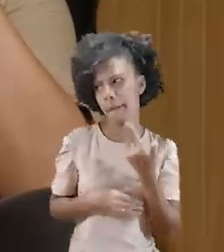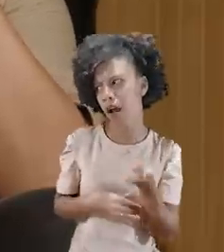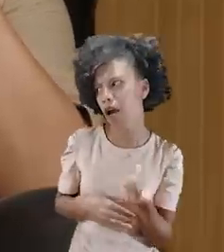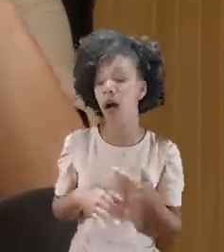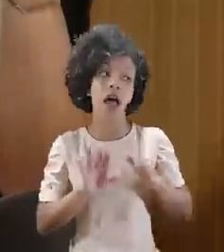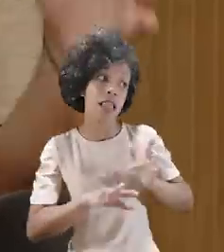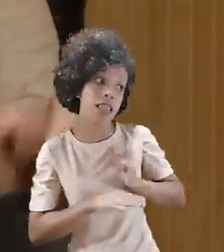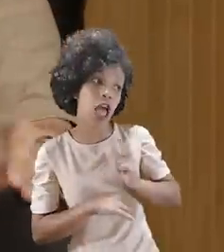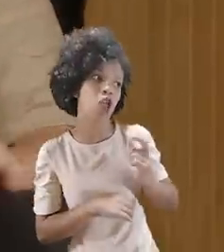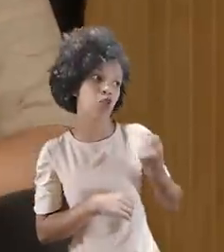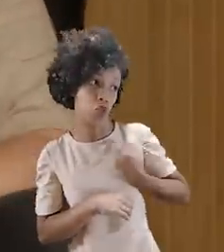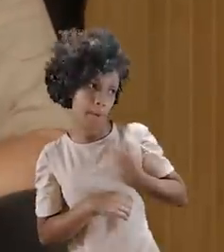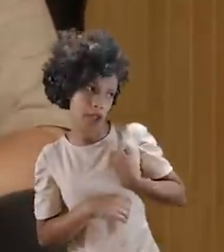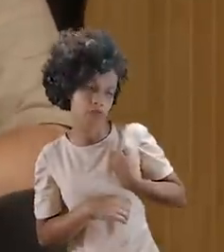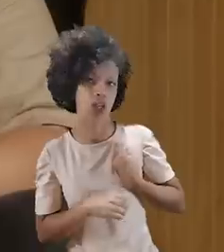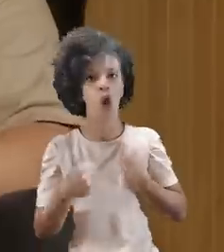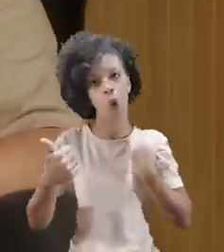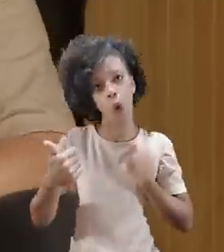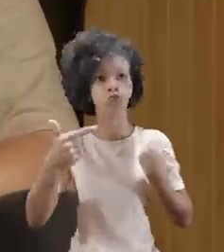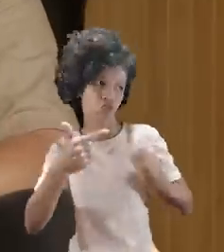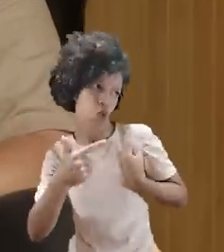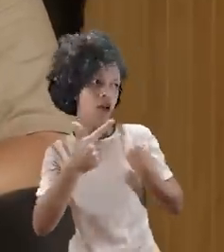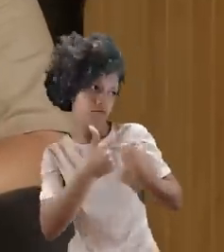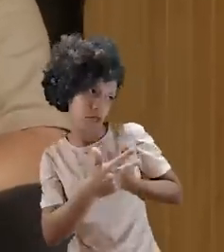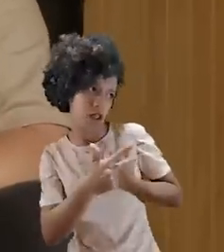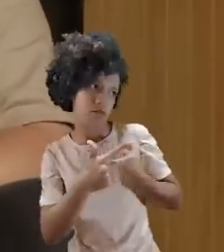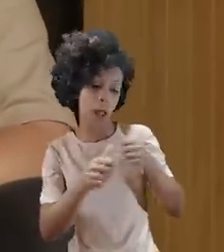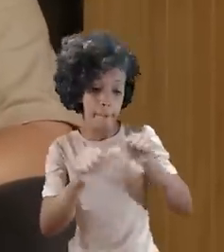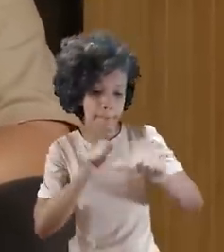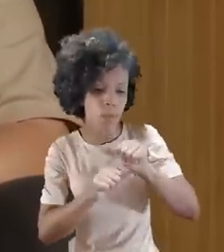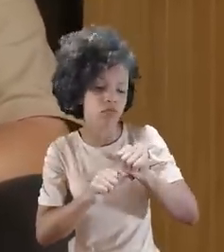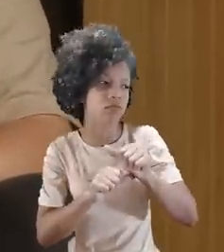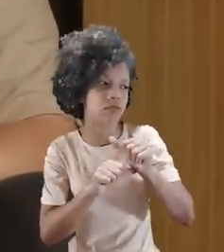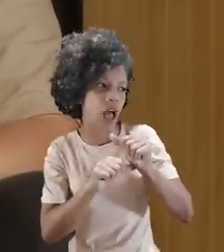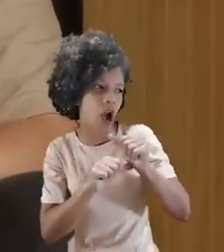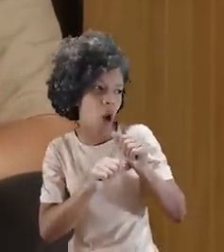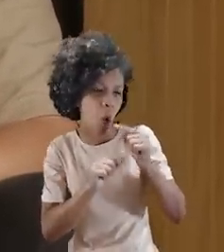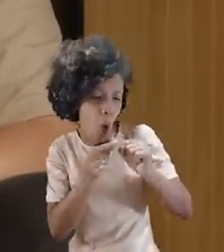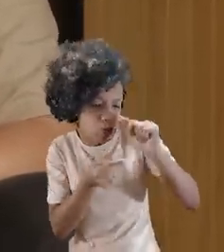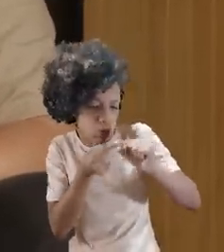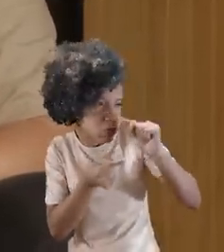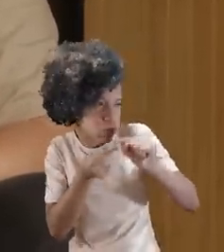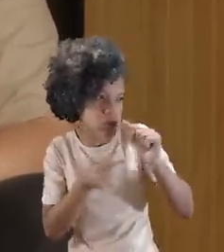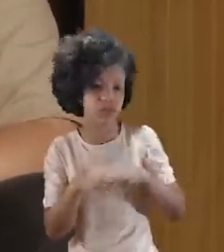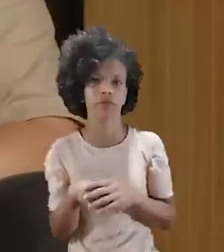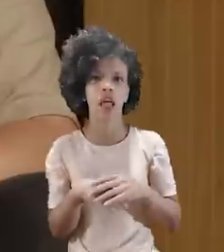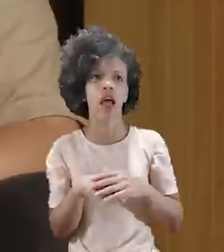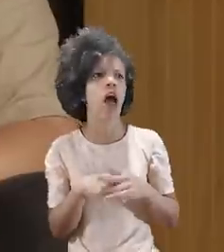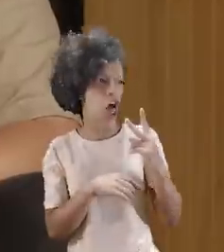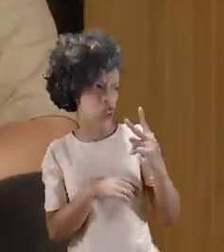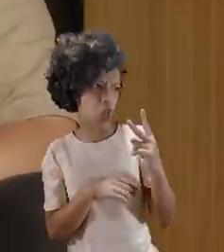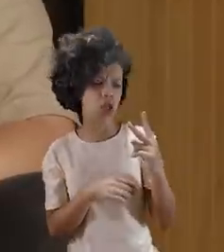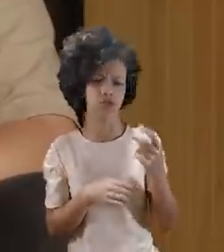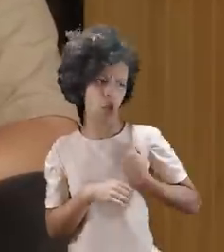tipo assim a numeração das máquinas né um dois três lá fica com ela mudando milímetros e teve um maluco que pediu a